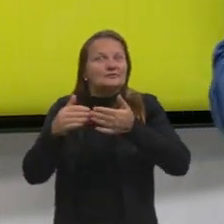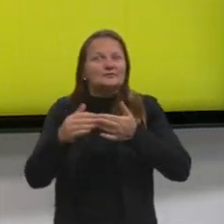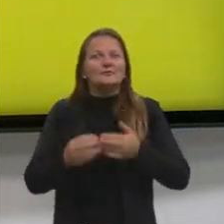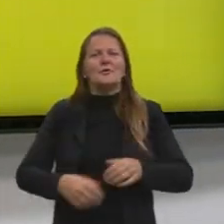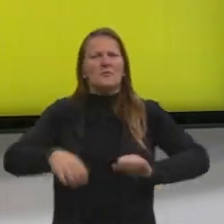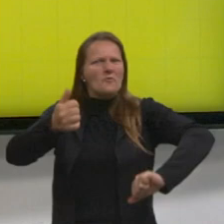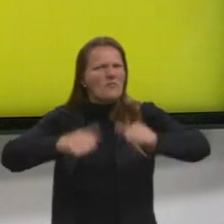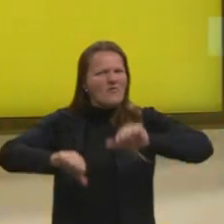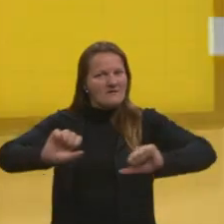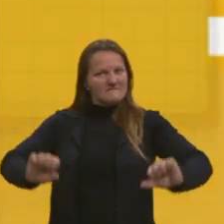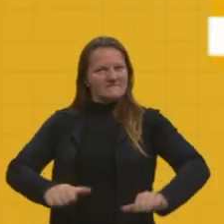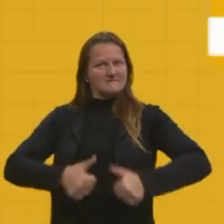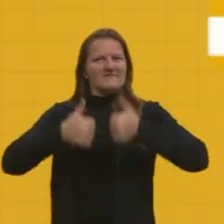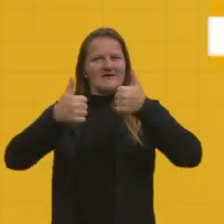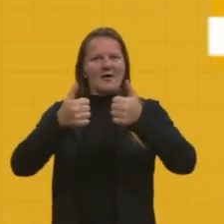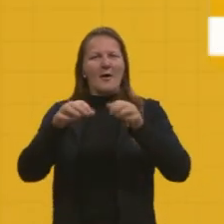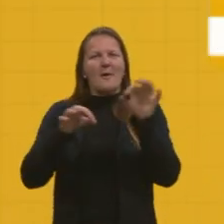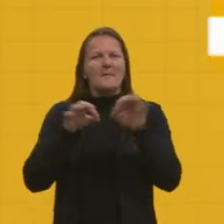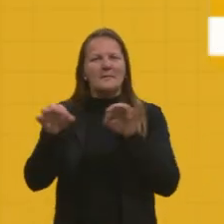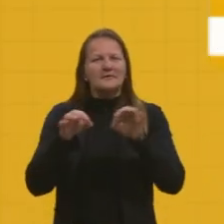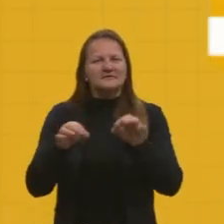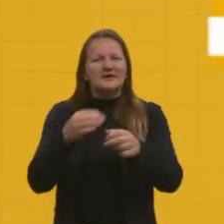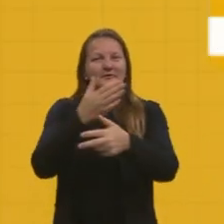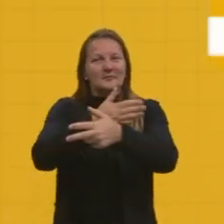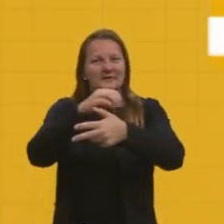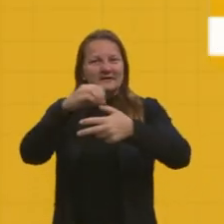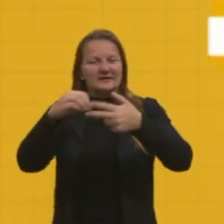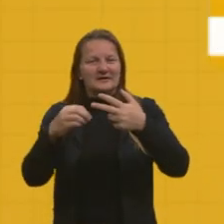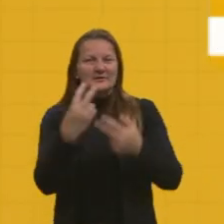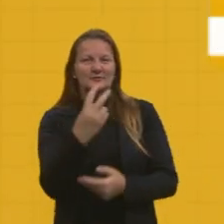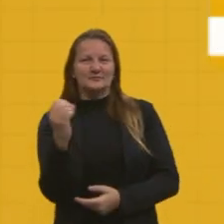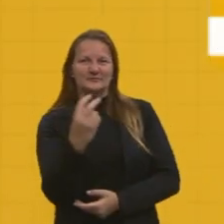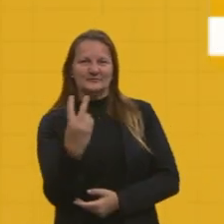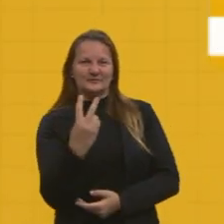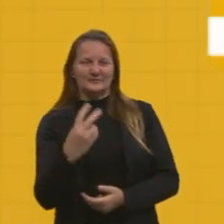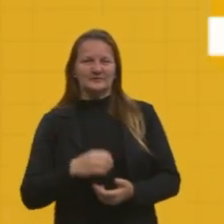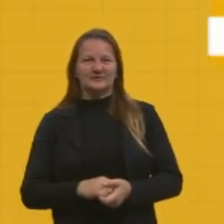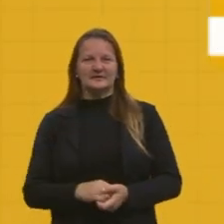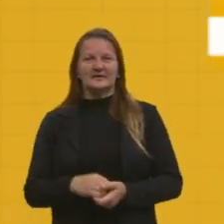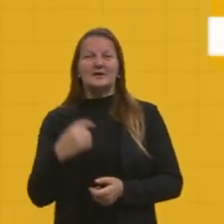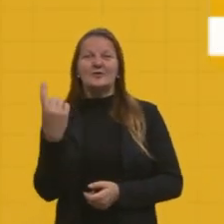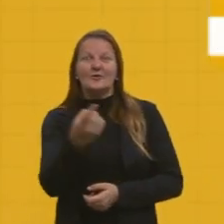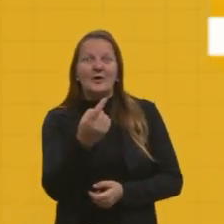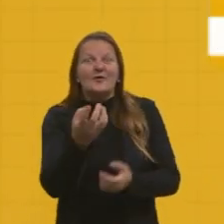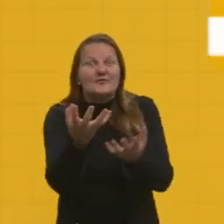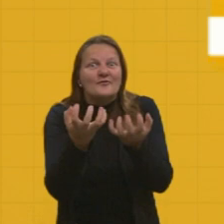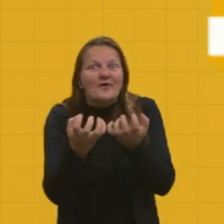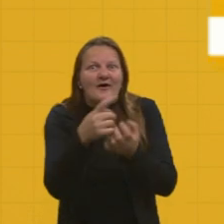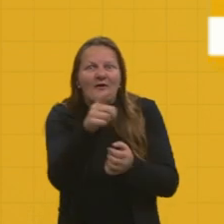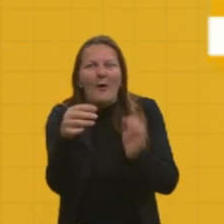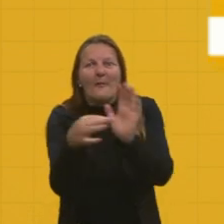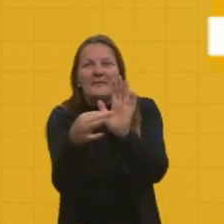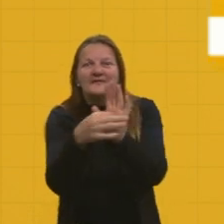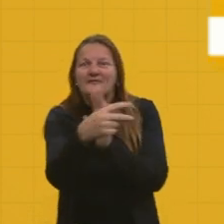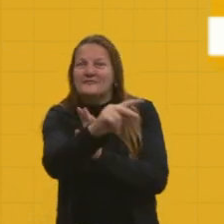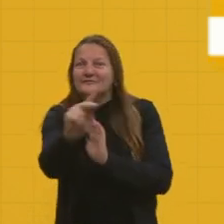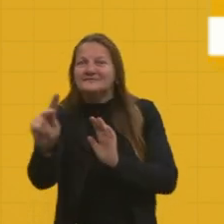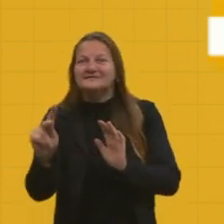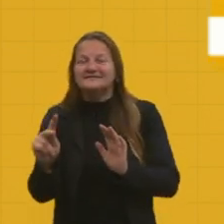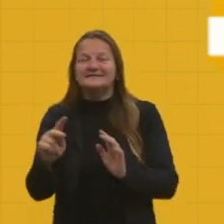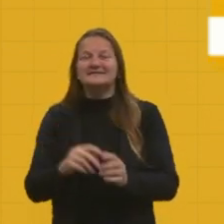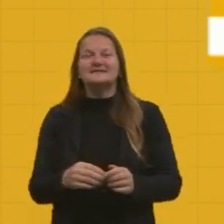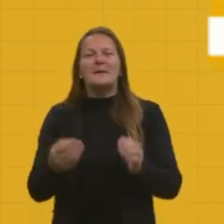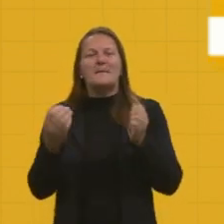para qualificar o nosso projeto pré-enem 2022 nós queremos saber opinião de vocês então